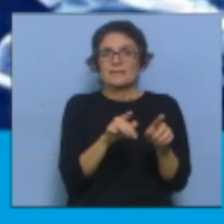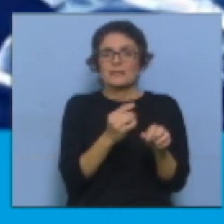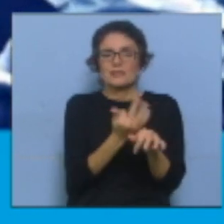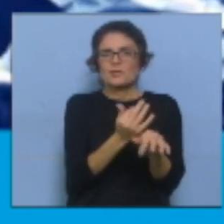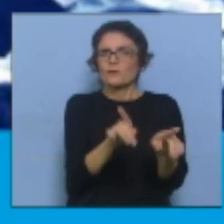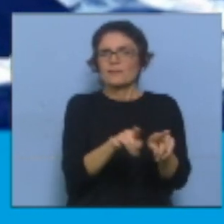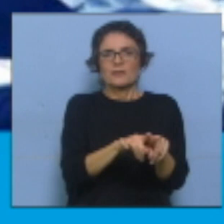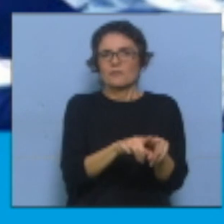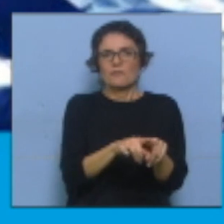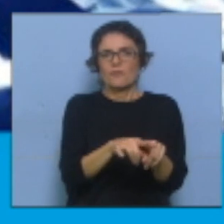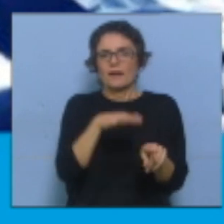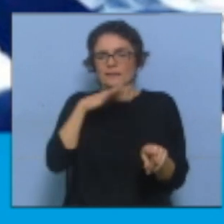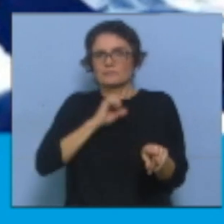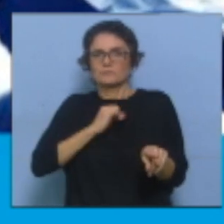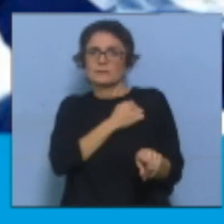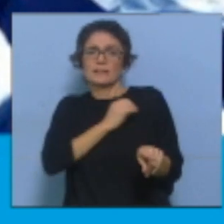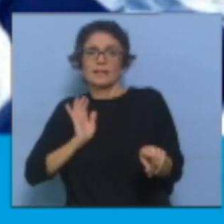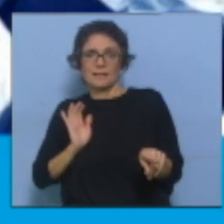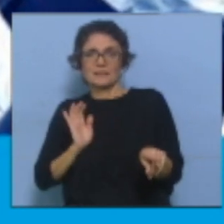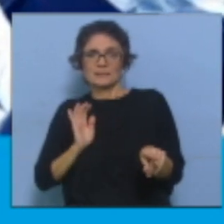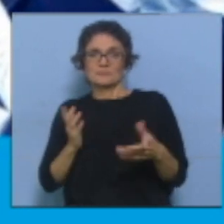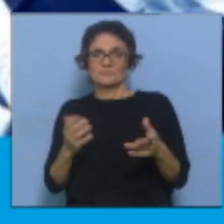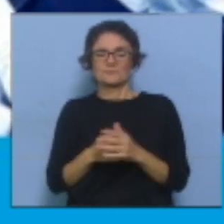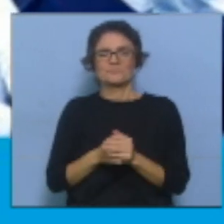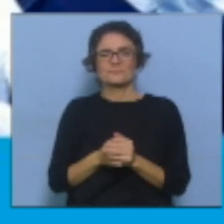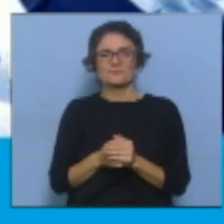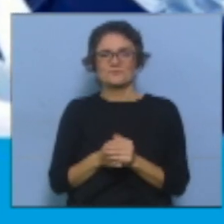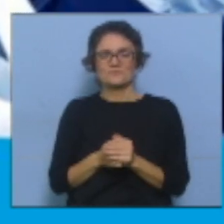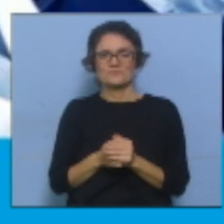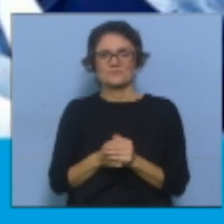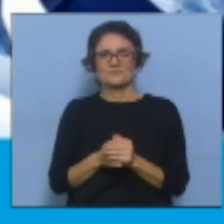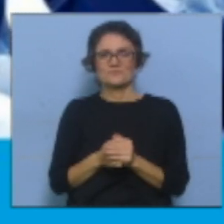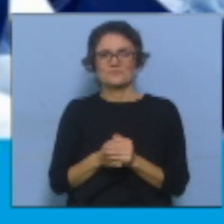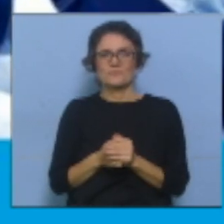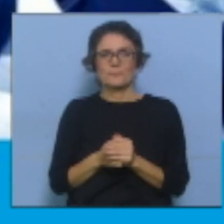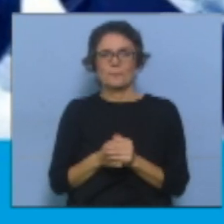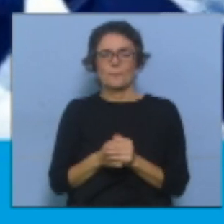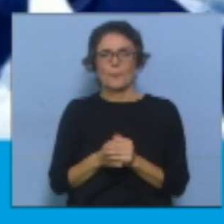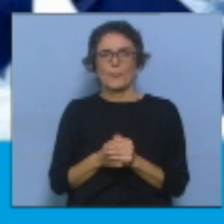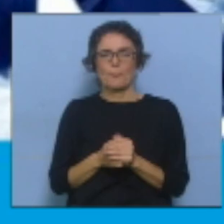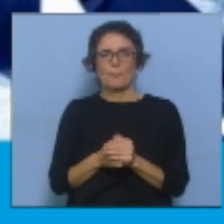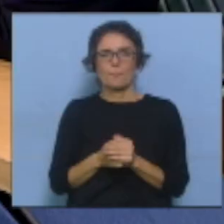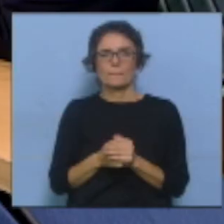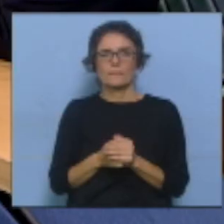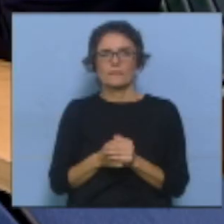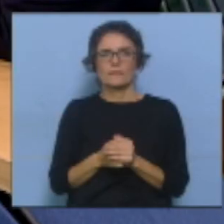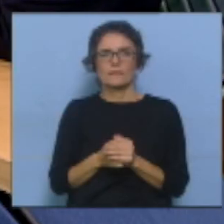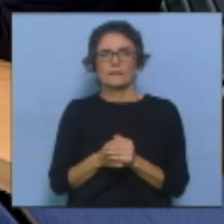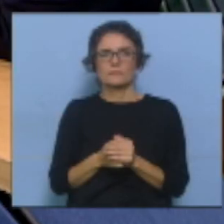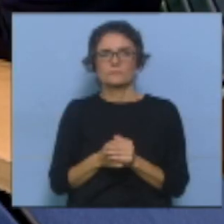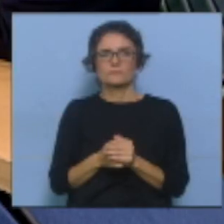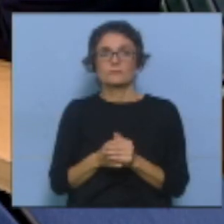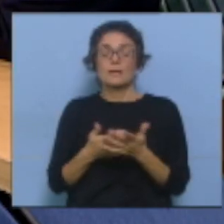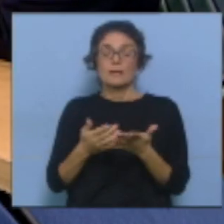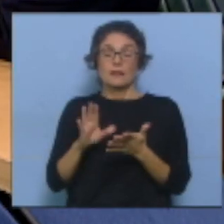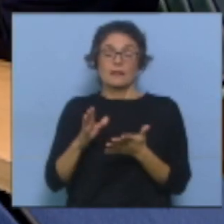há uma mesma experiência cristã e isso foi fundamental. E Nós, como quando entra desculpa, se fosse, quando um